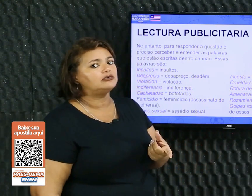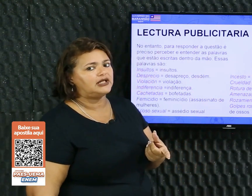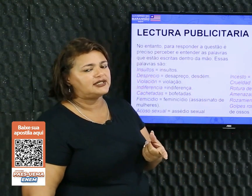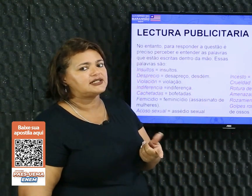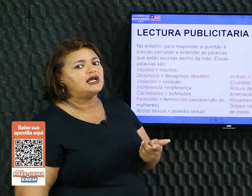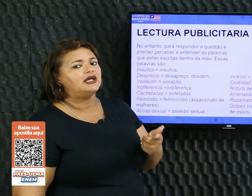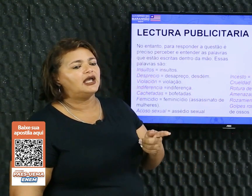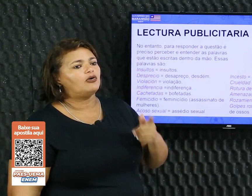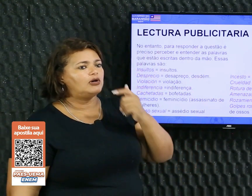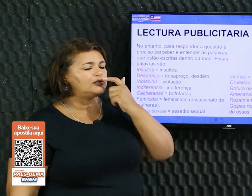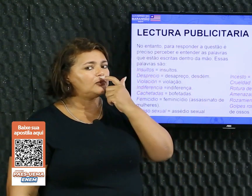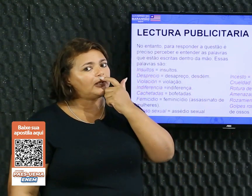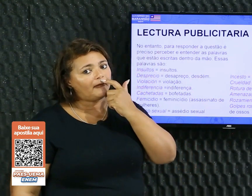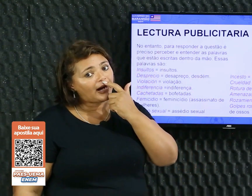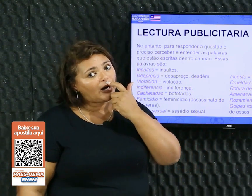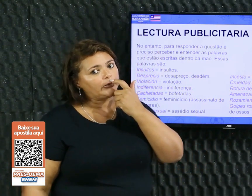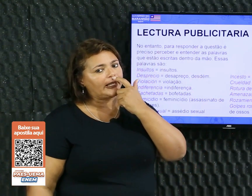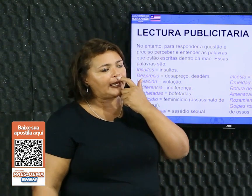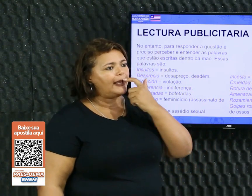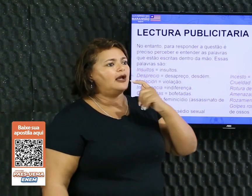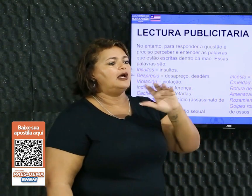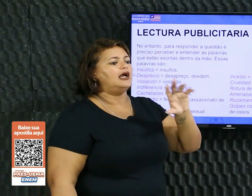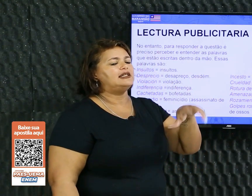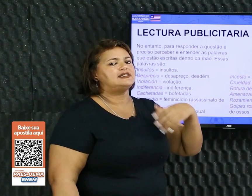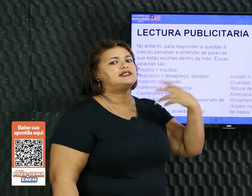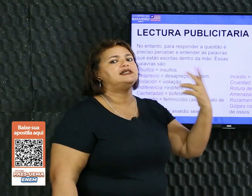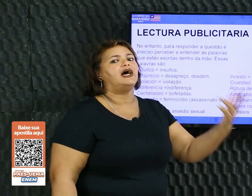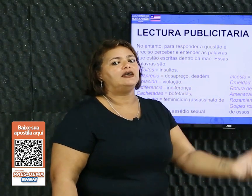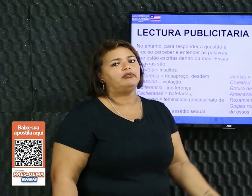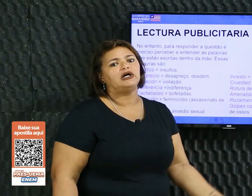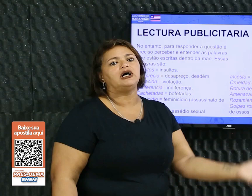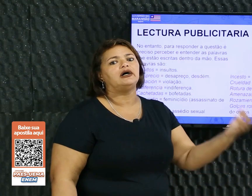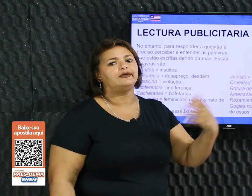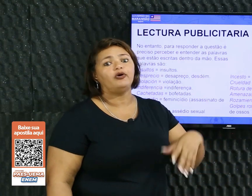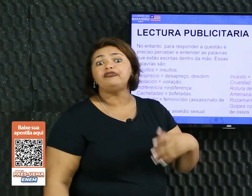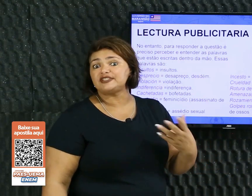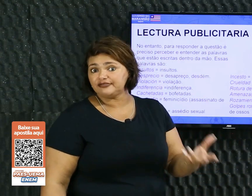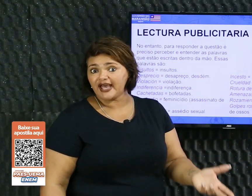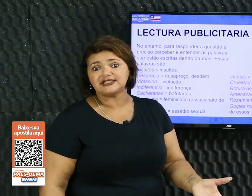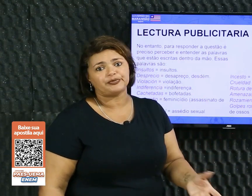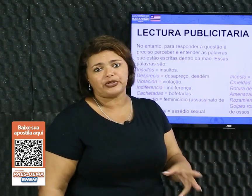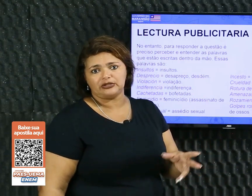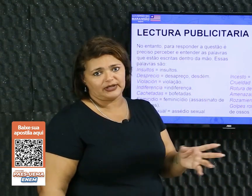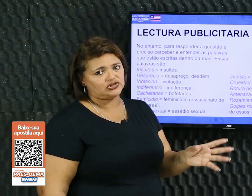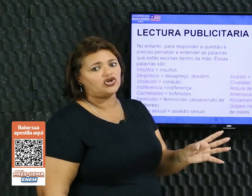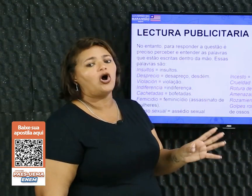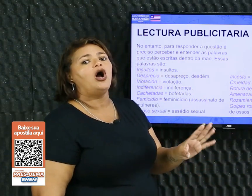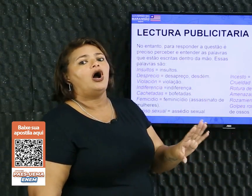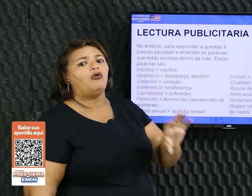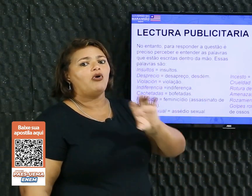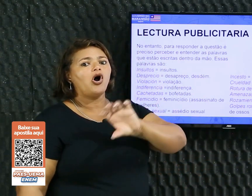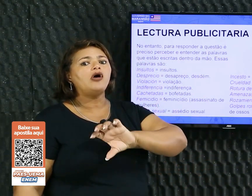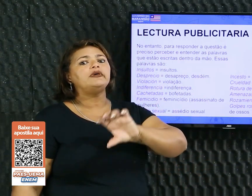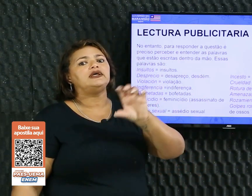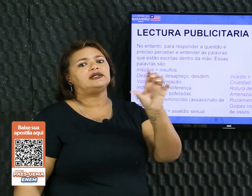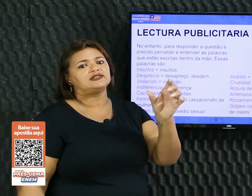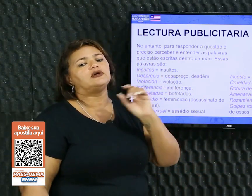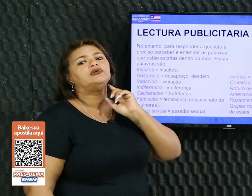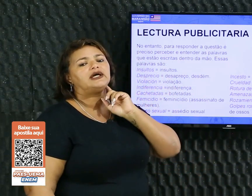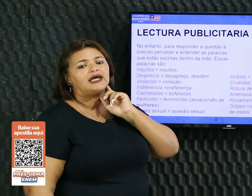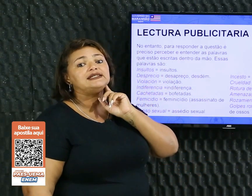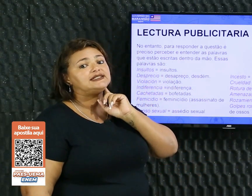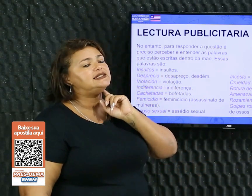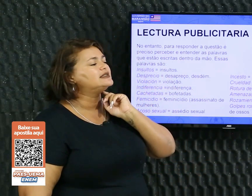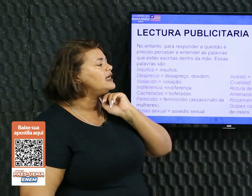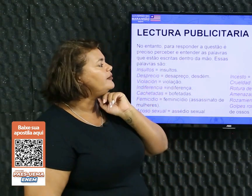também acontece, que é quando o irmão, né, alicia a irmã, ou vice-versa, porque não é só o homem em relação